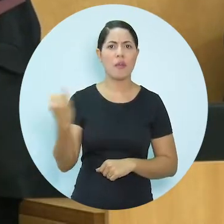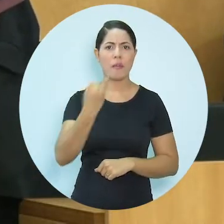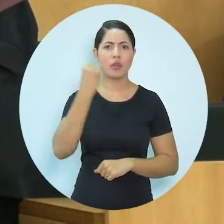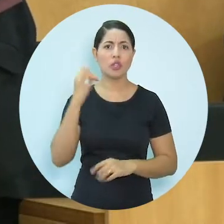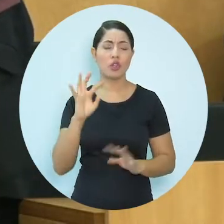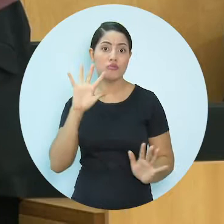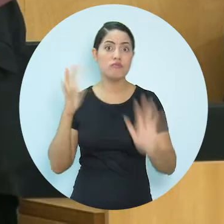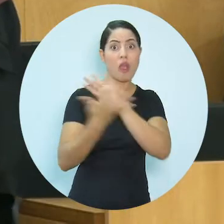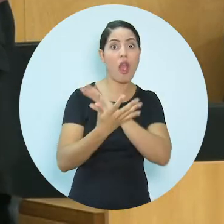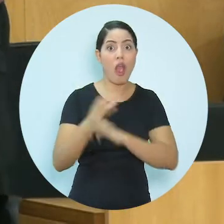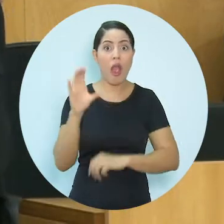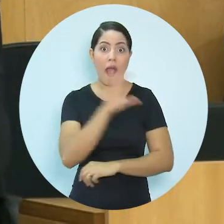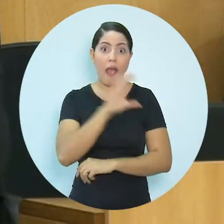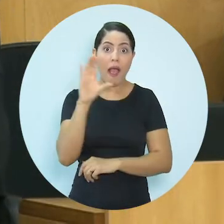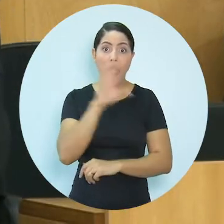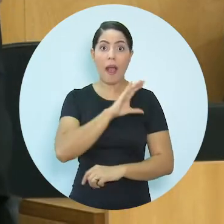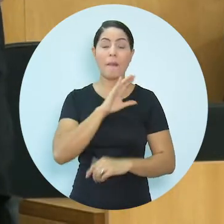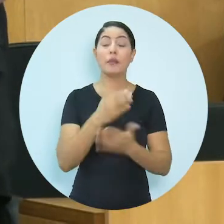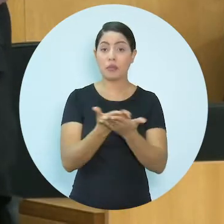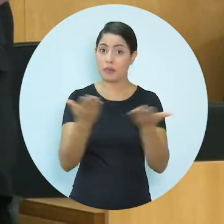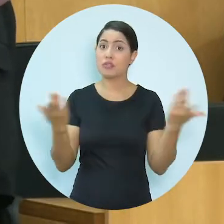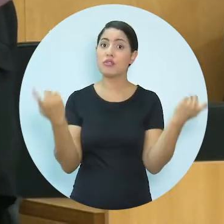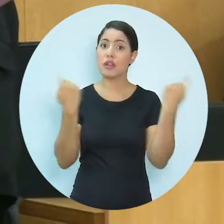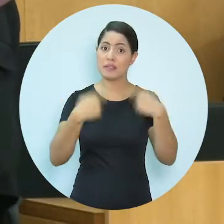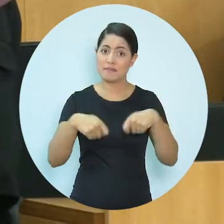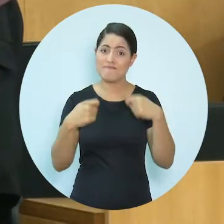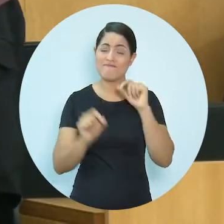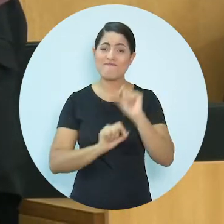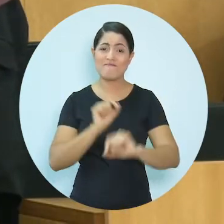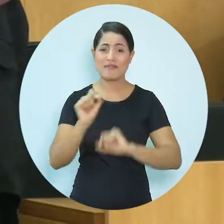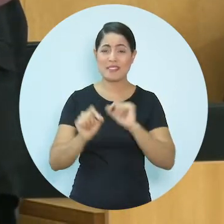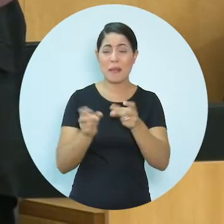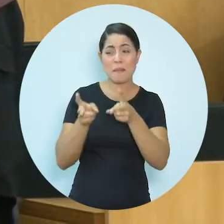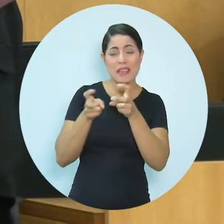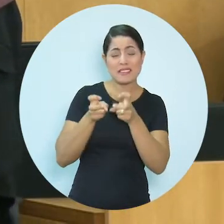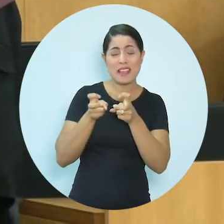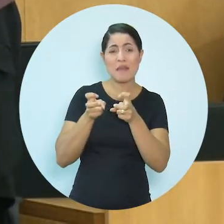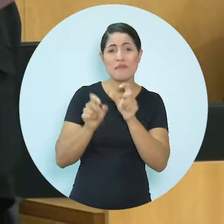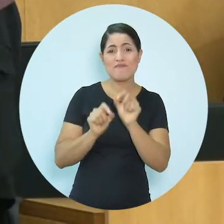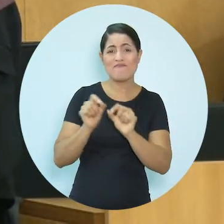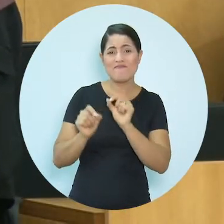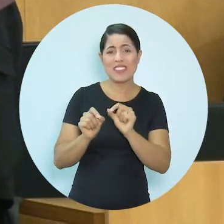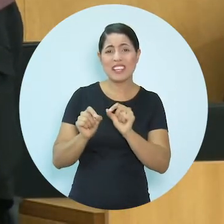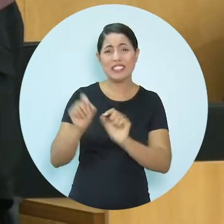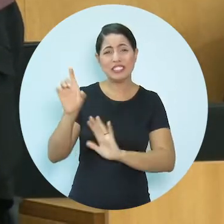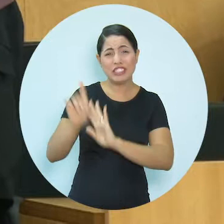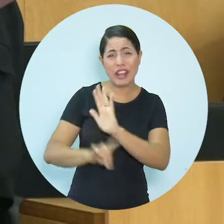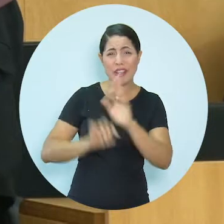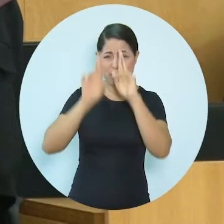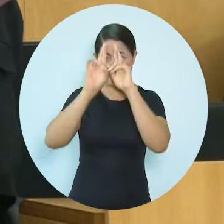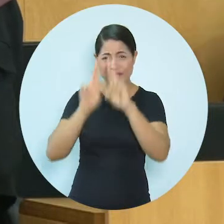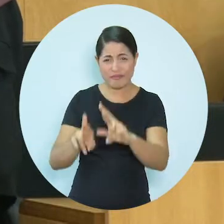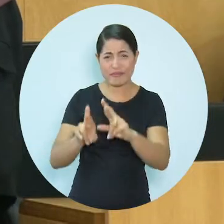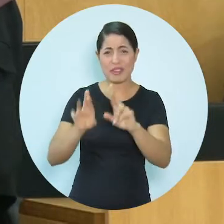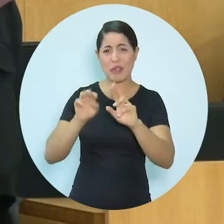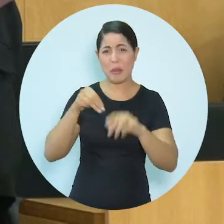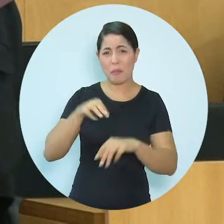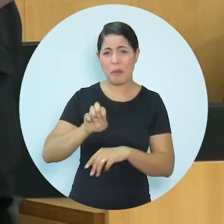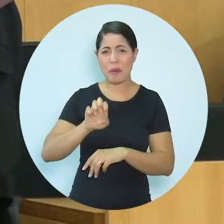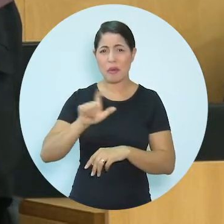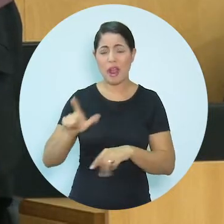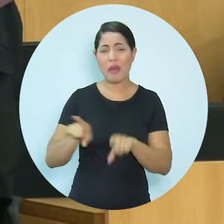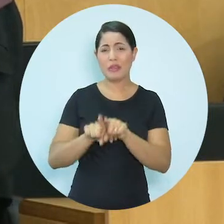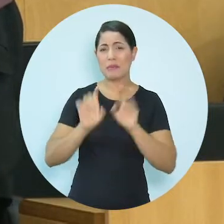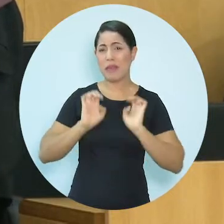tudo acontece muito rápido, mas onde notamos muito vagar nas questões do respeito, da moralidade e